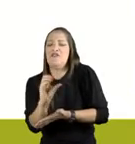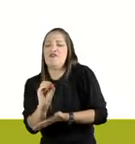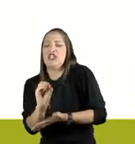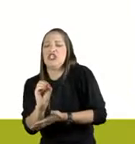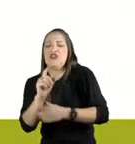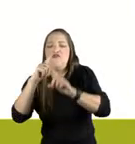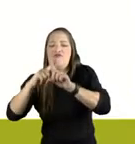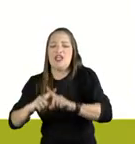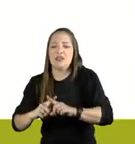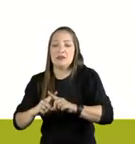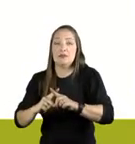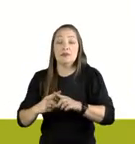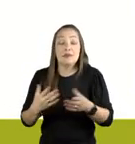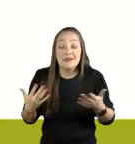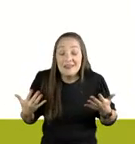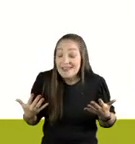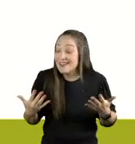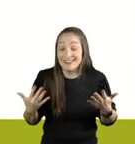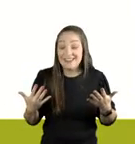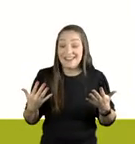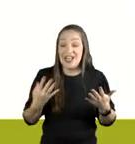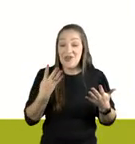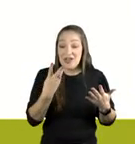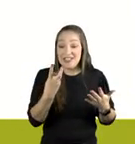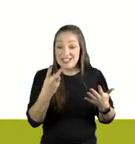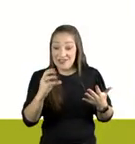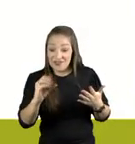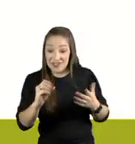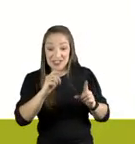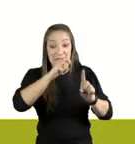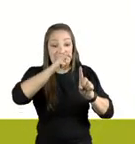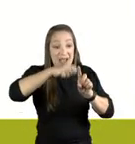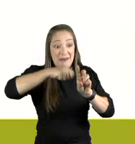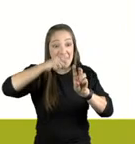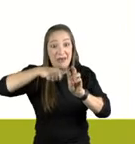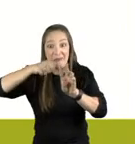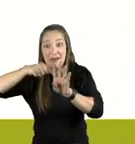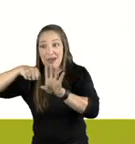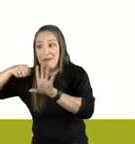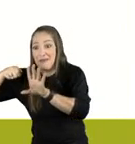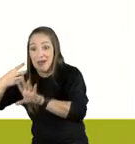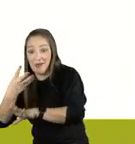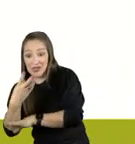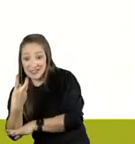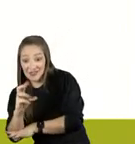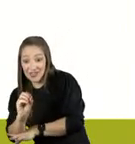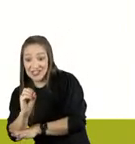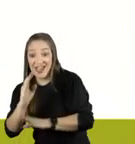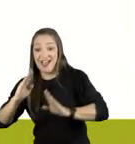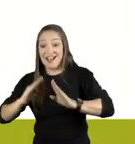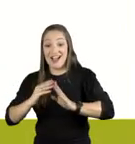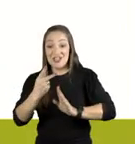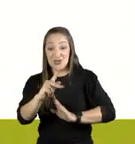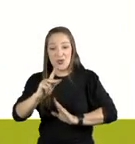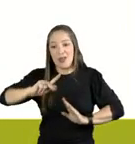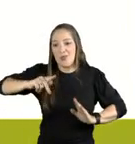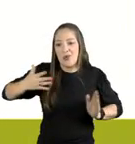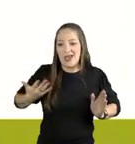420 meses, aquela casa não é sua. Aquele bem não é seu, né? Então,